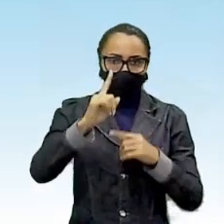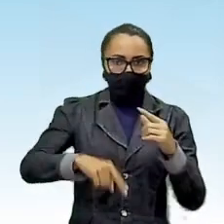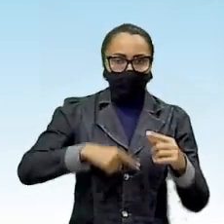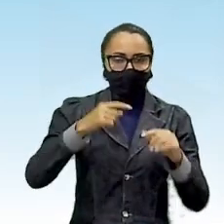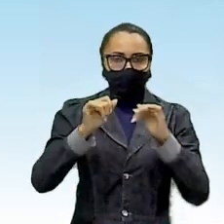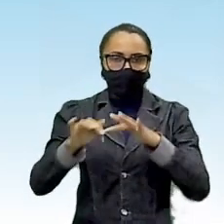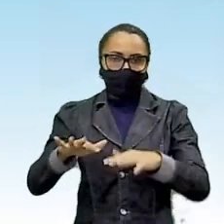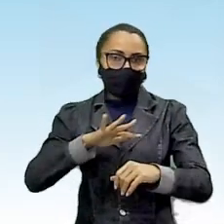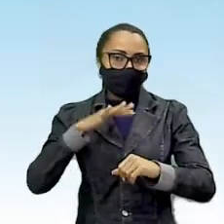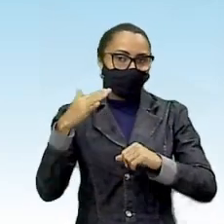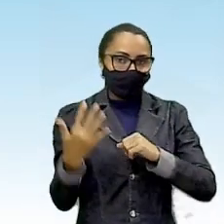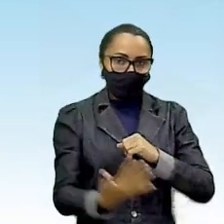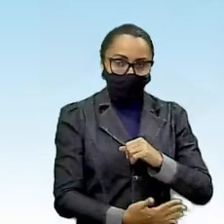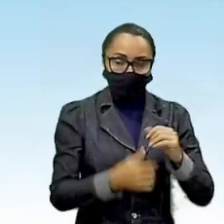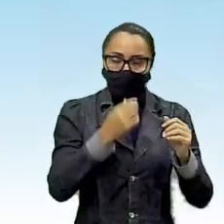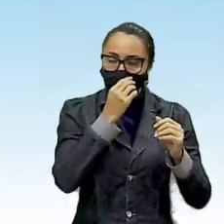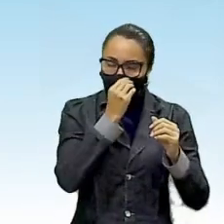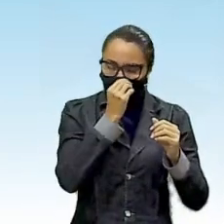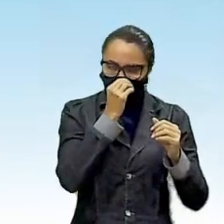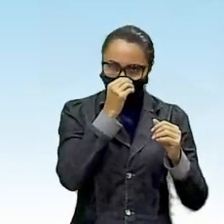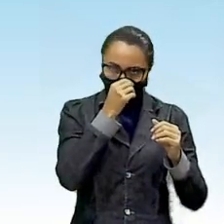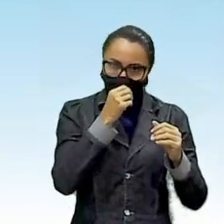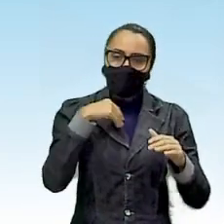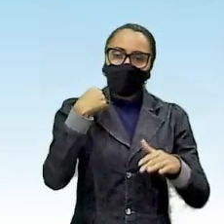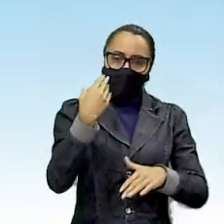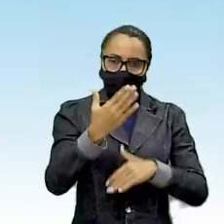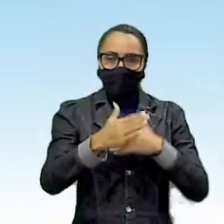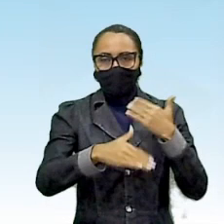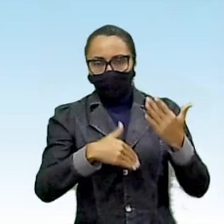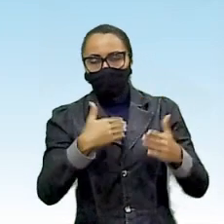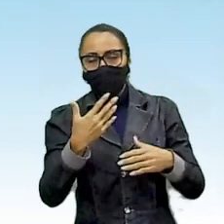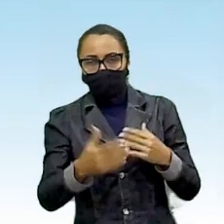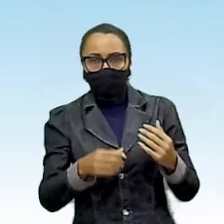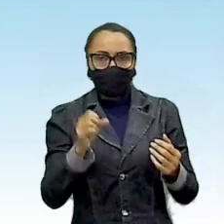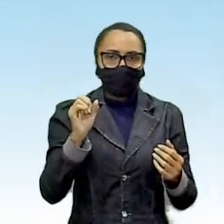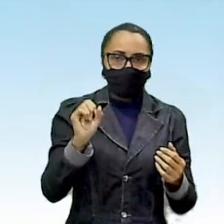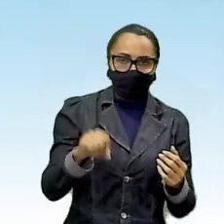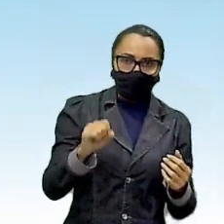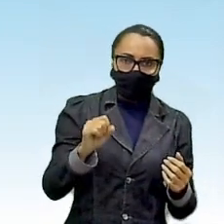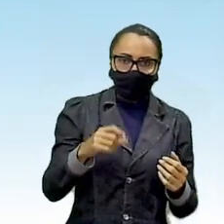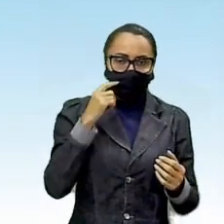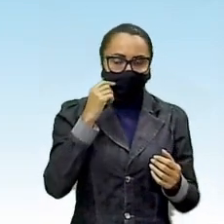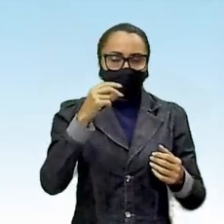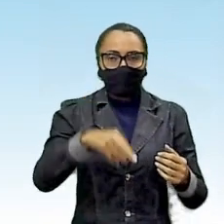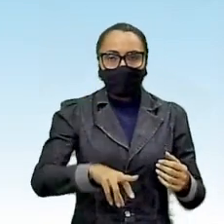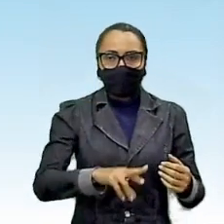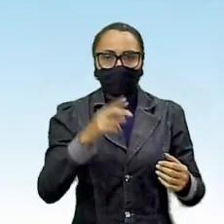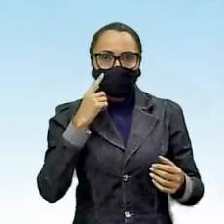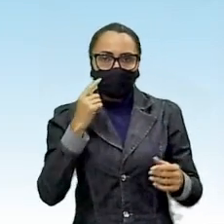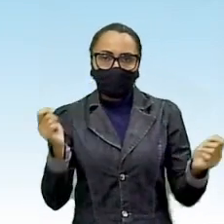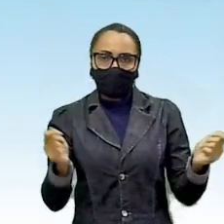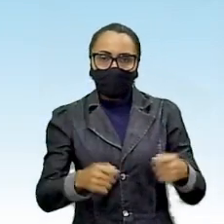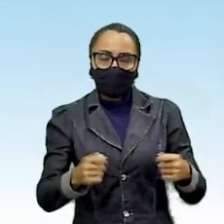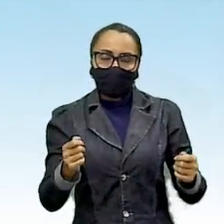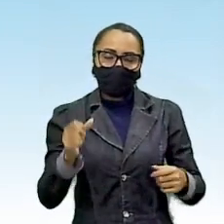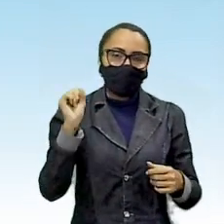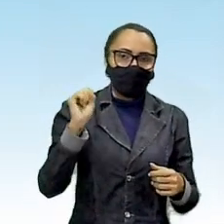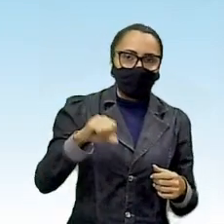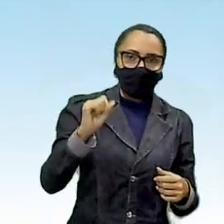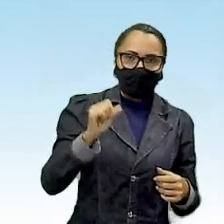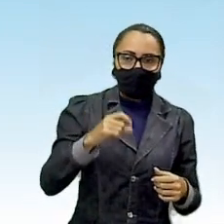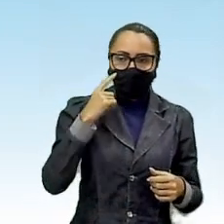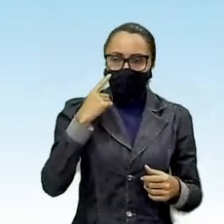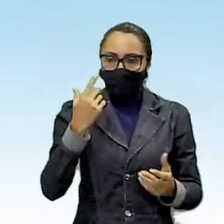pós-pandemia. Então, vem tomando muita força, né, nessas atualizações das NRs, como uma possibilidade, sim, né,